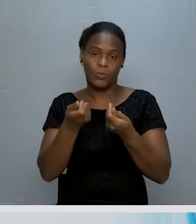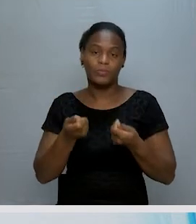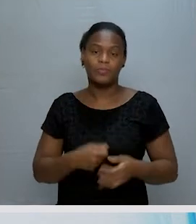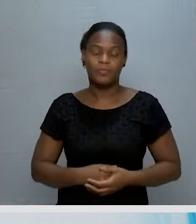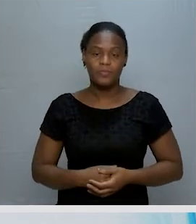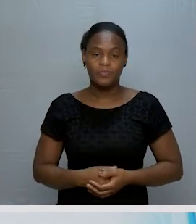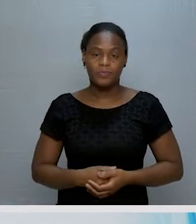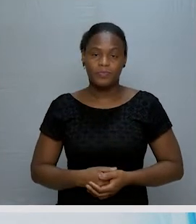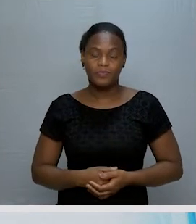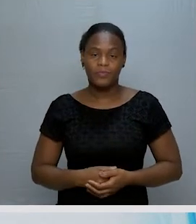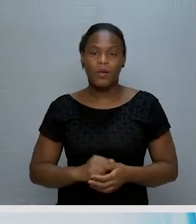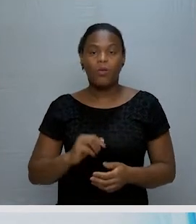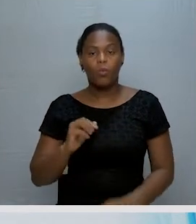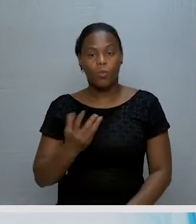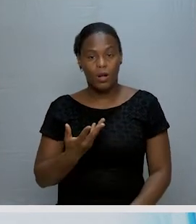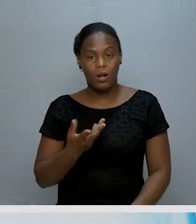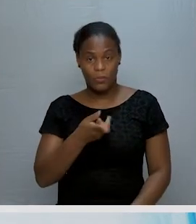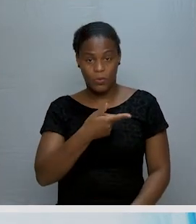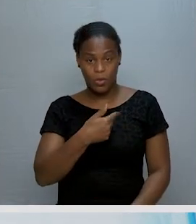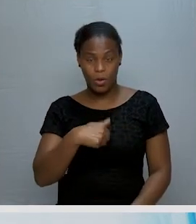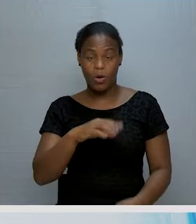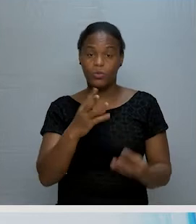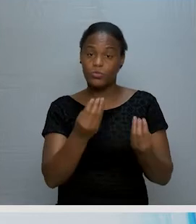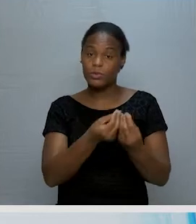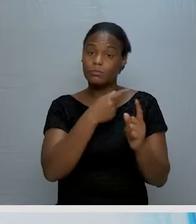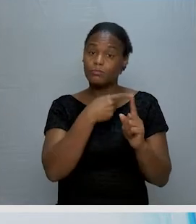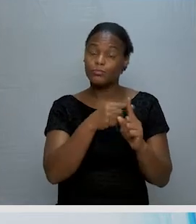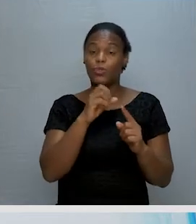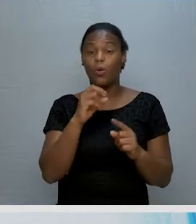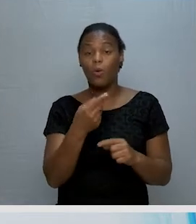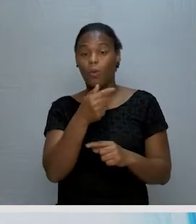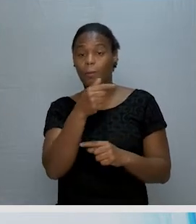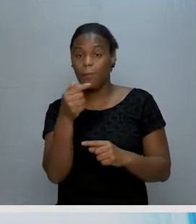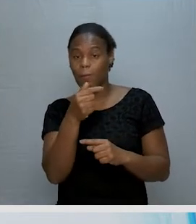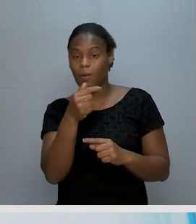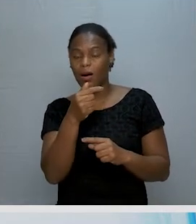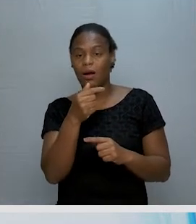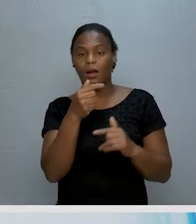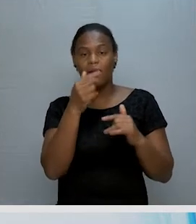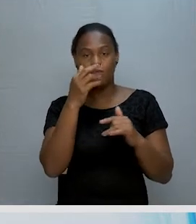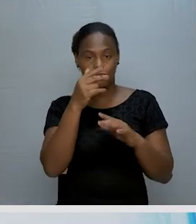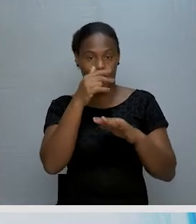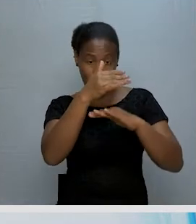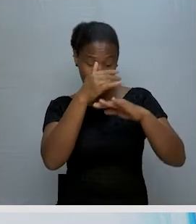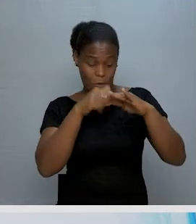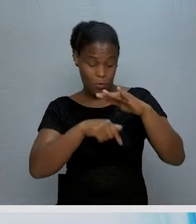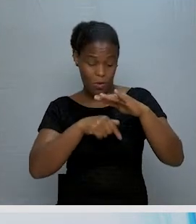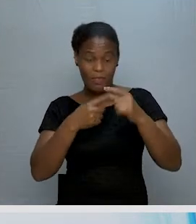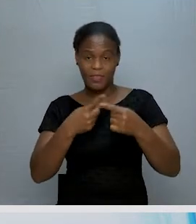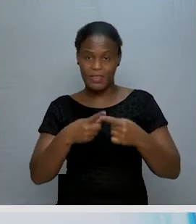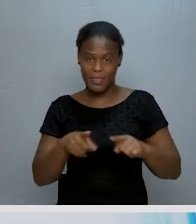os numeradores. E quando estamos a somar ou a subtrair frações com